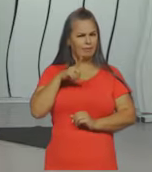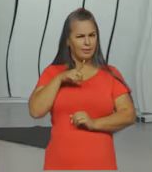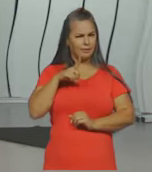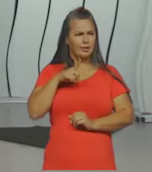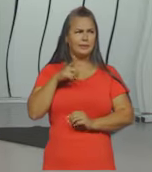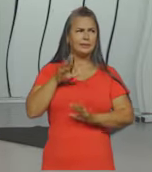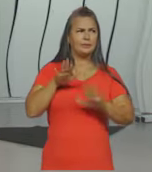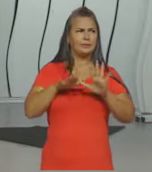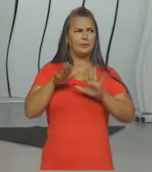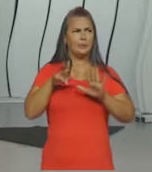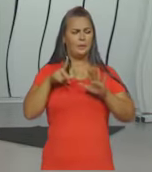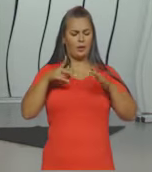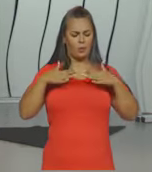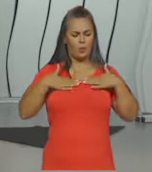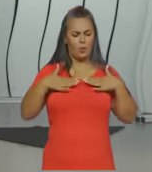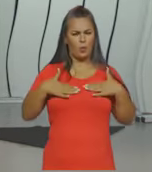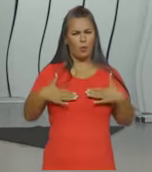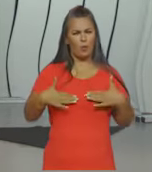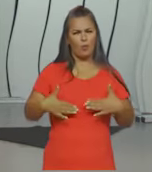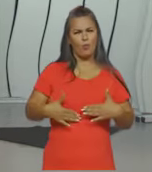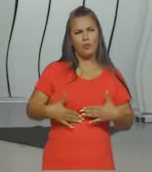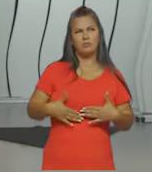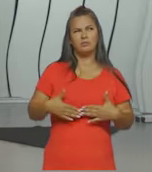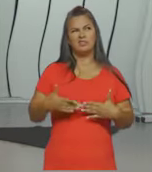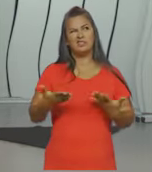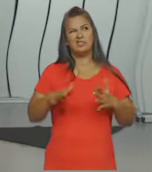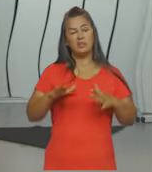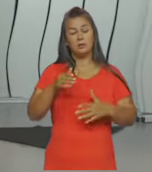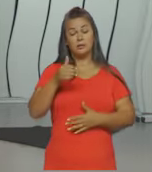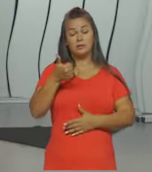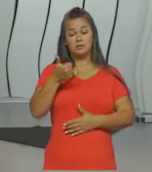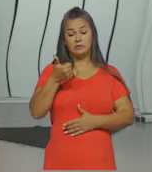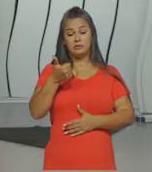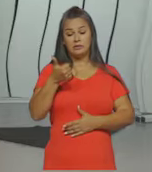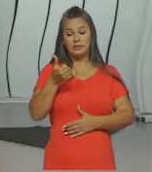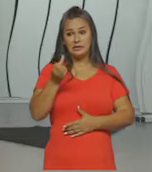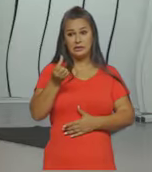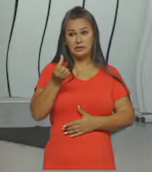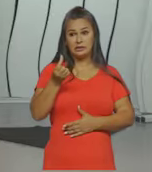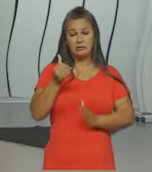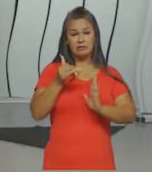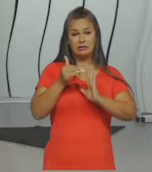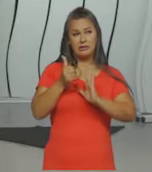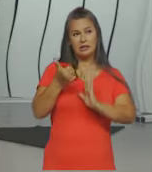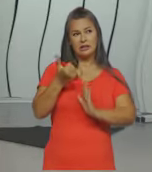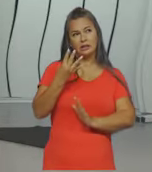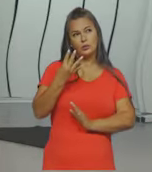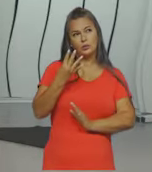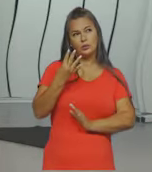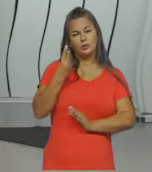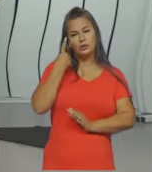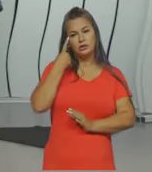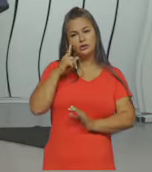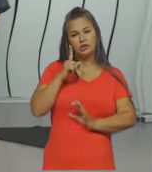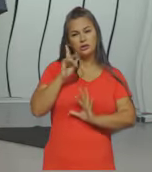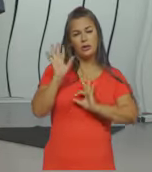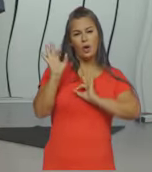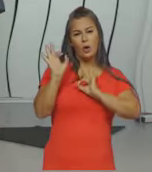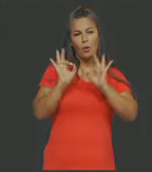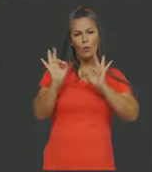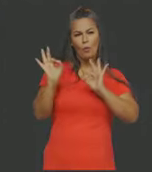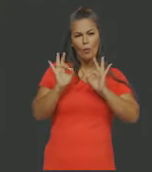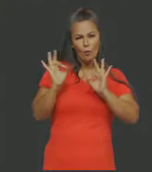vai gastar em torno aí de 16 a 14 dias para preparar o